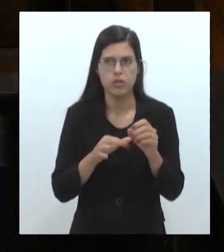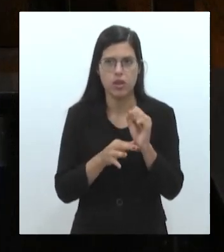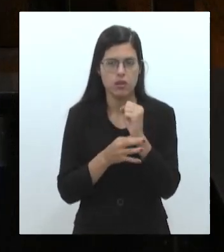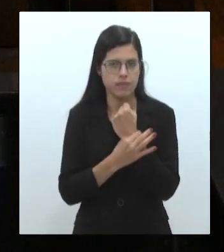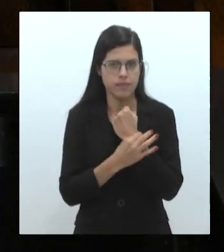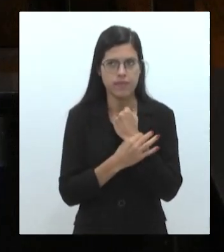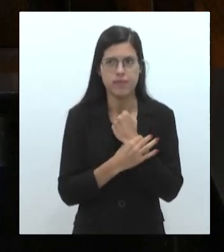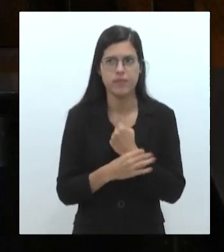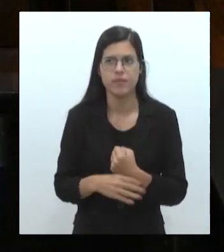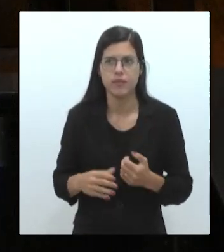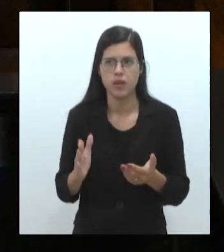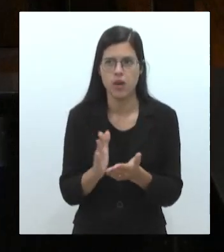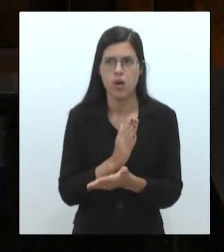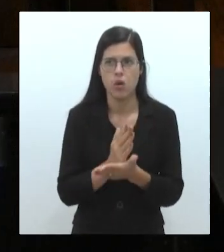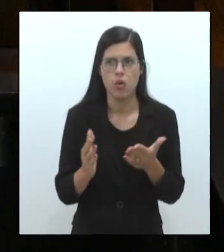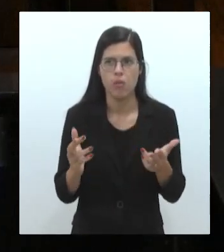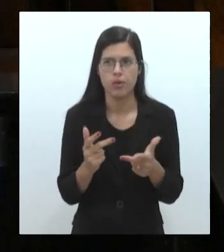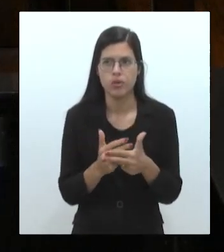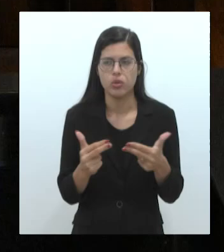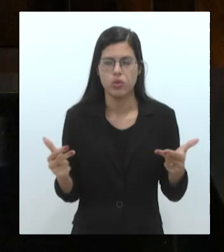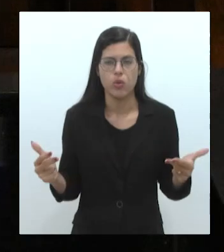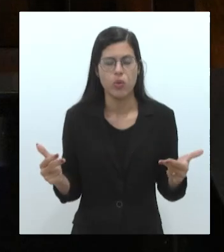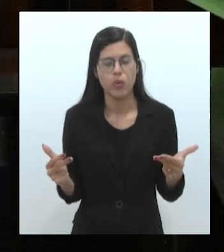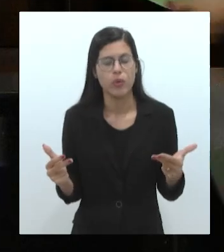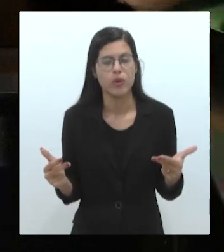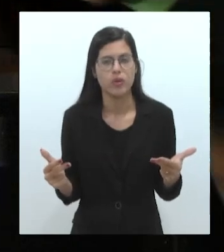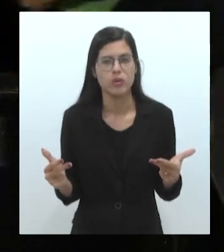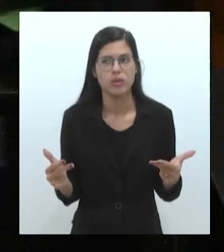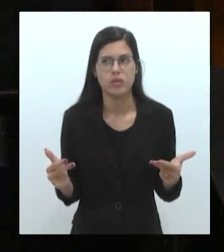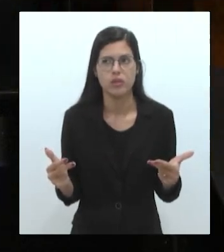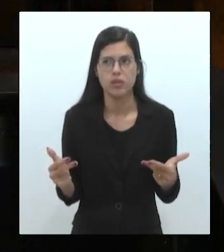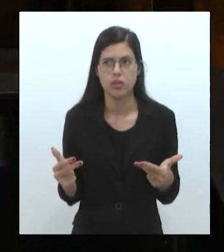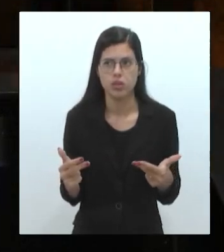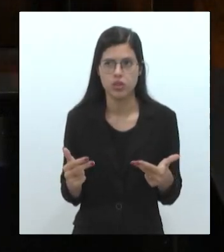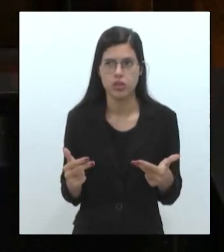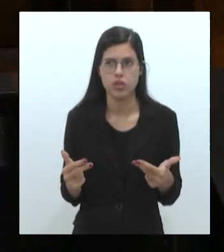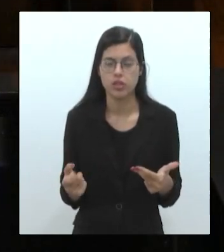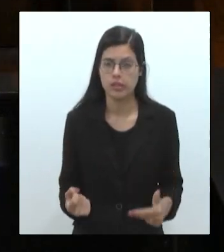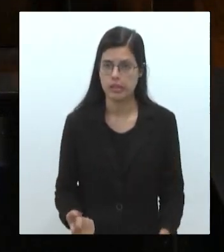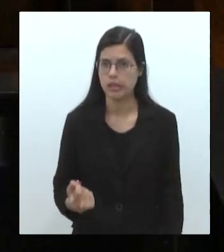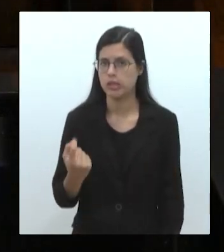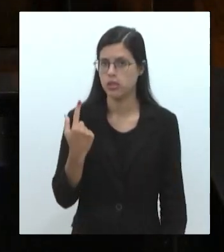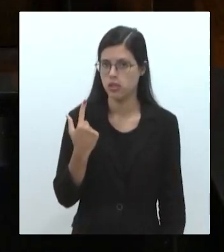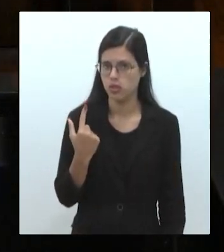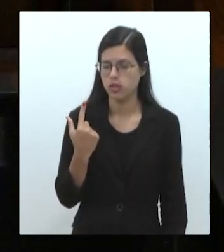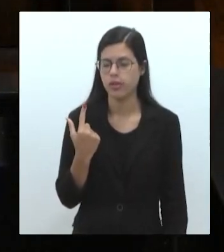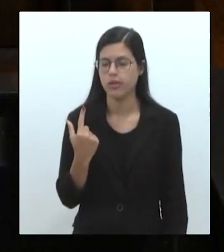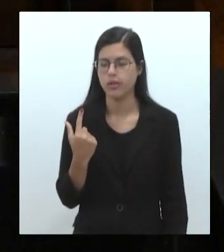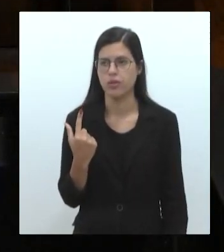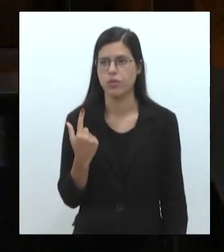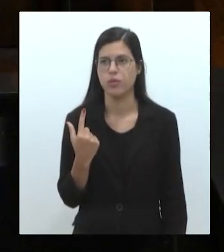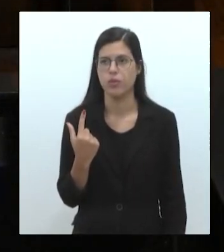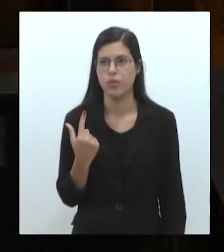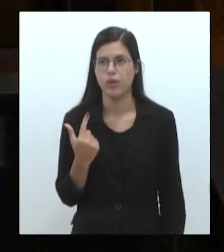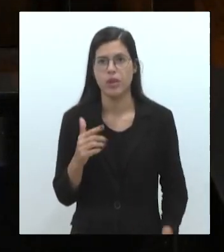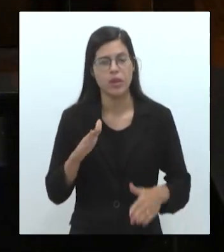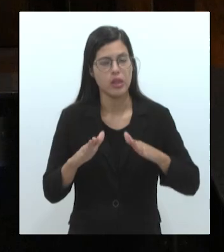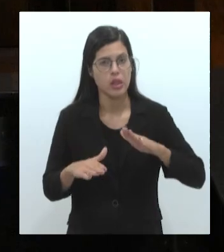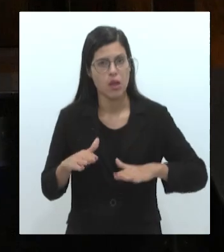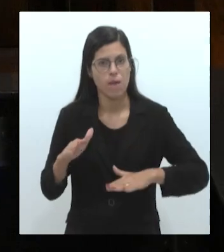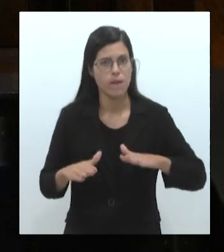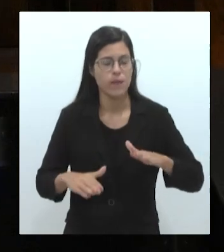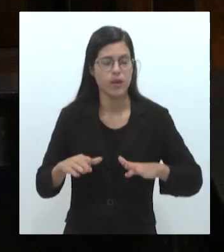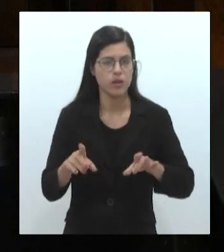Algumas questões procedimentais e outras até que causam estranheza e talvez